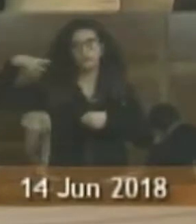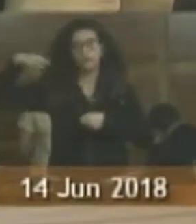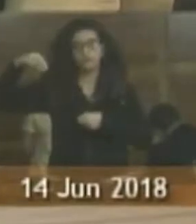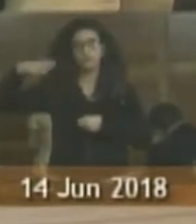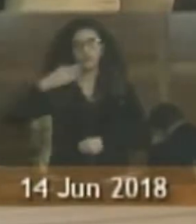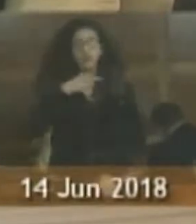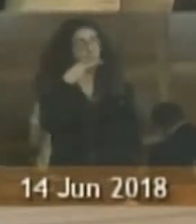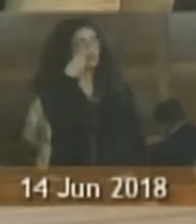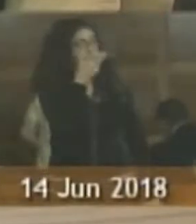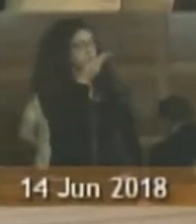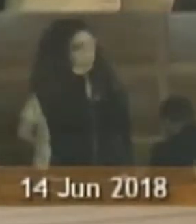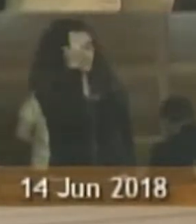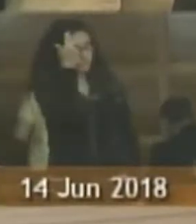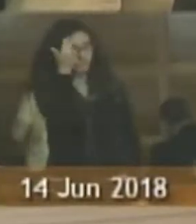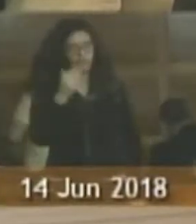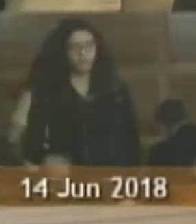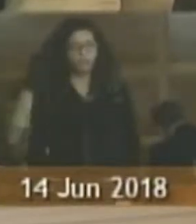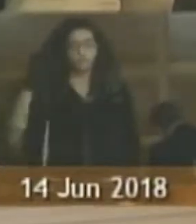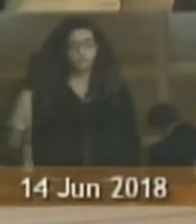Marquinho Coelho.